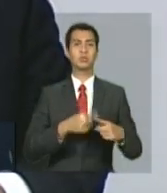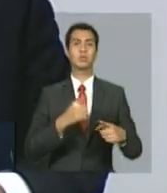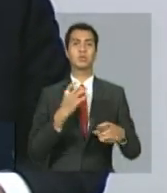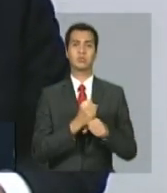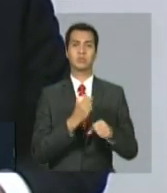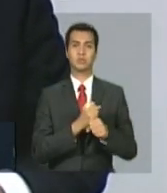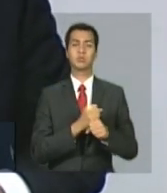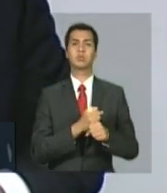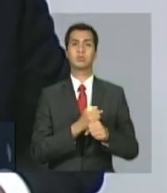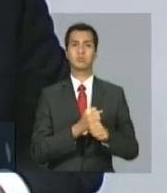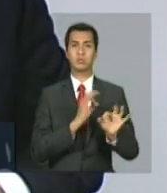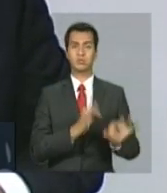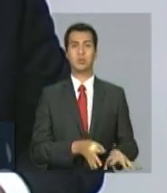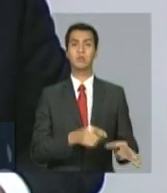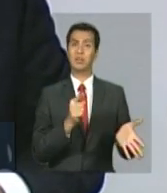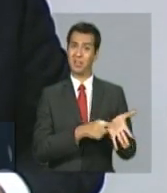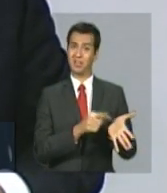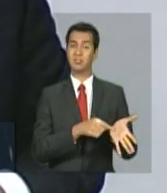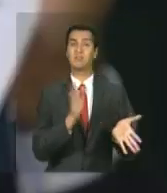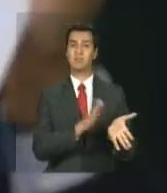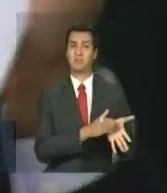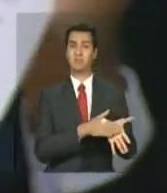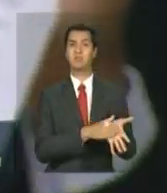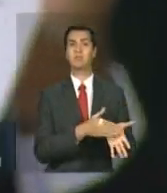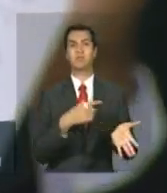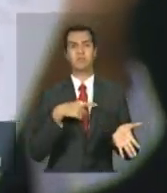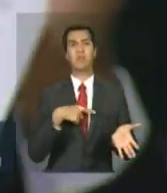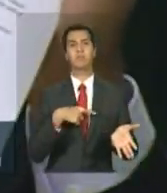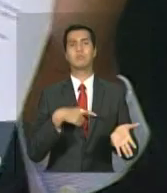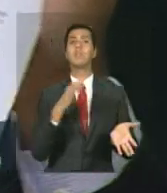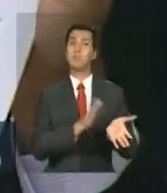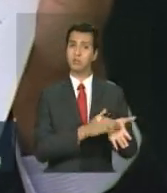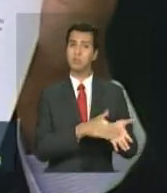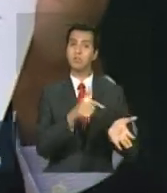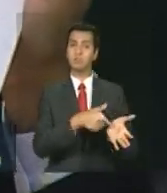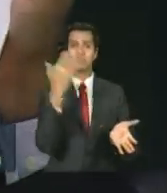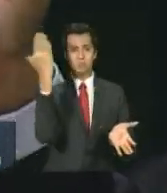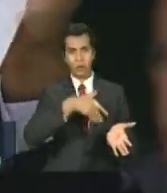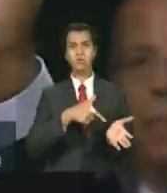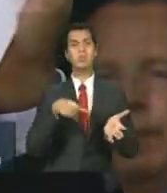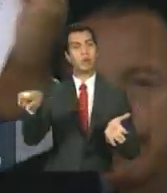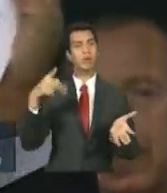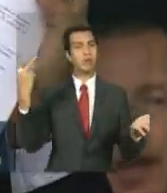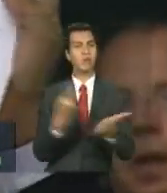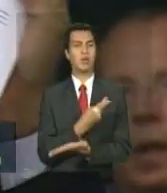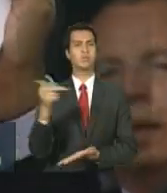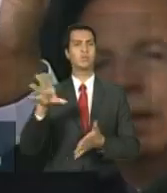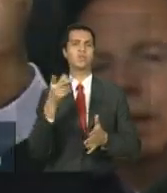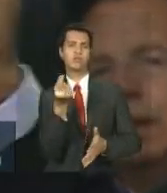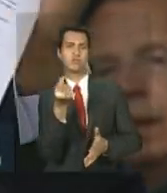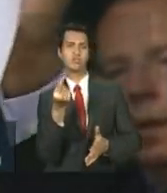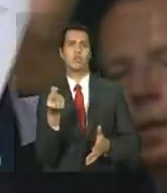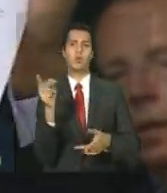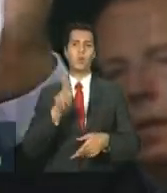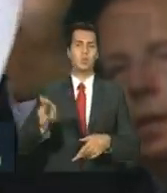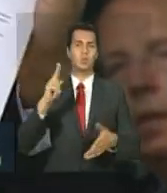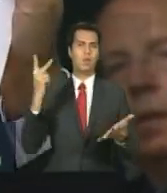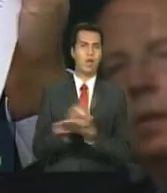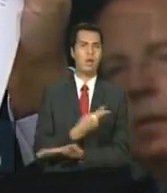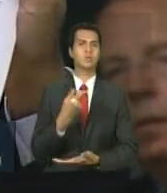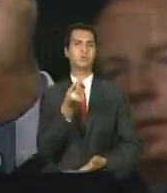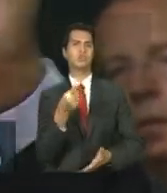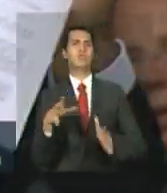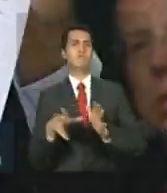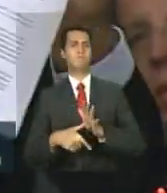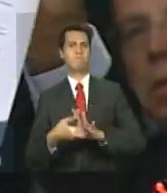especial. Aqui estão as provas da má utilização do recurso. Aqui estão as provas do desvio de